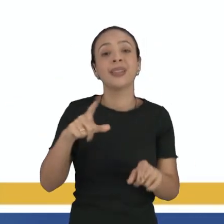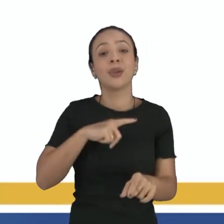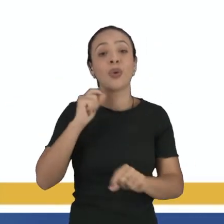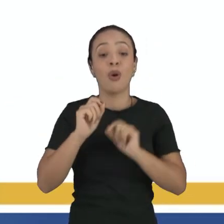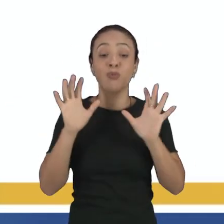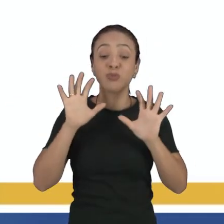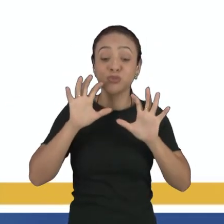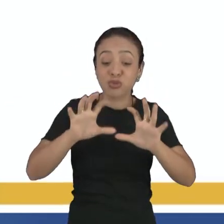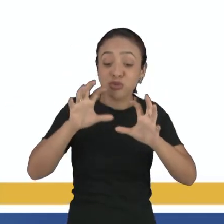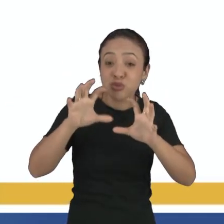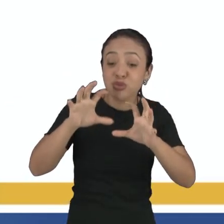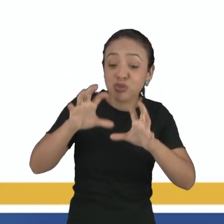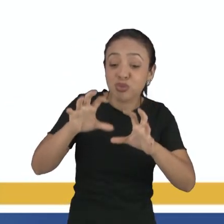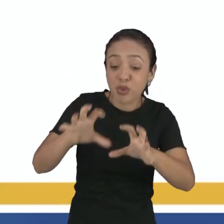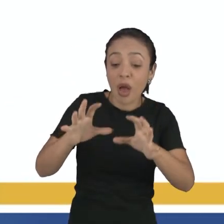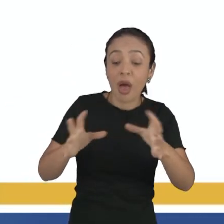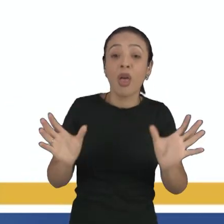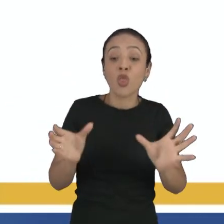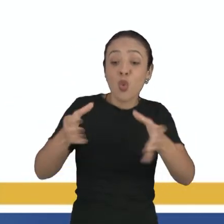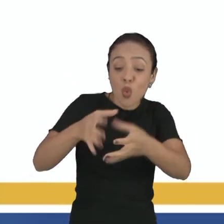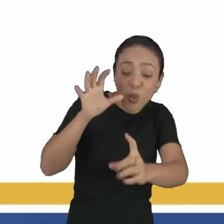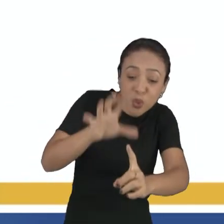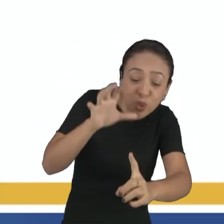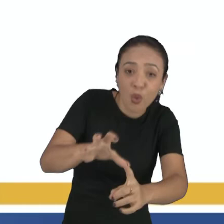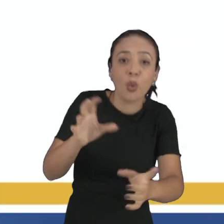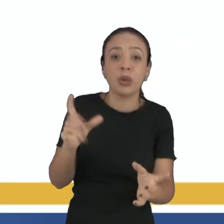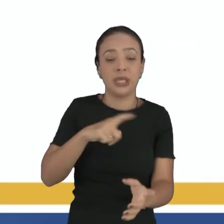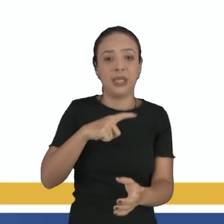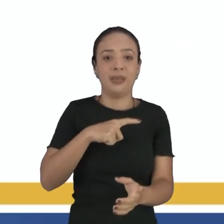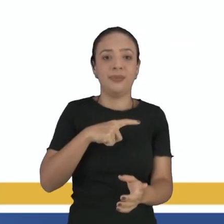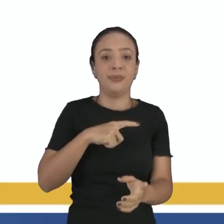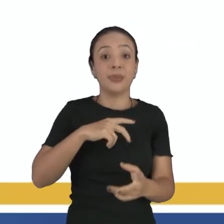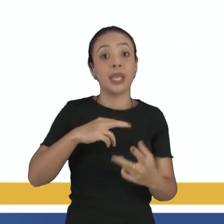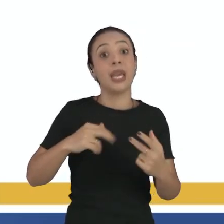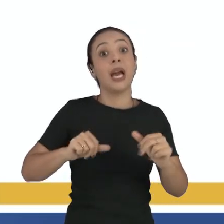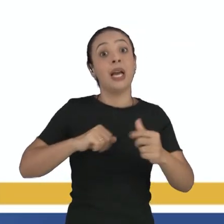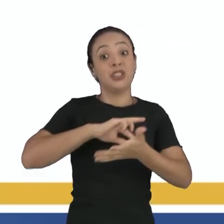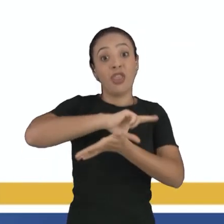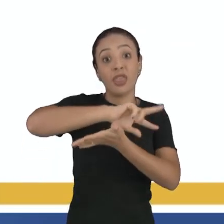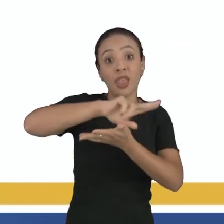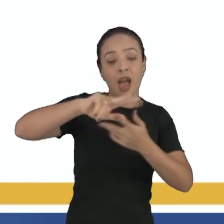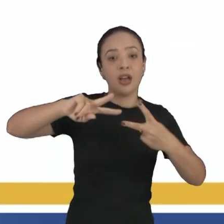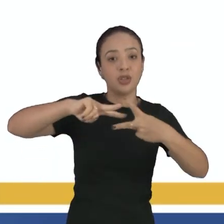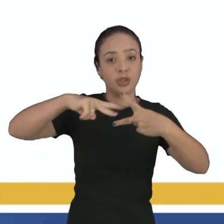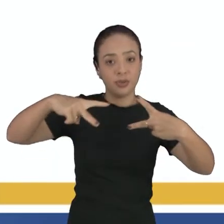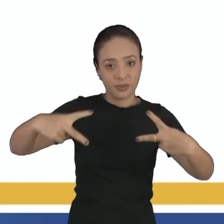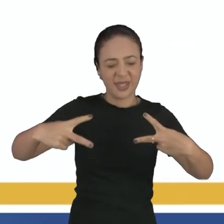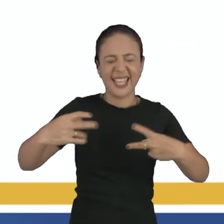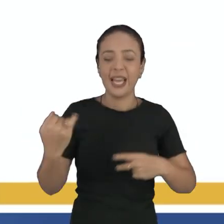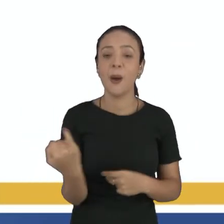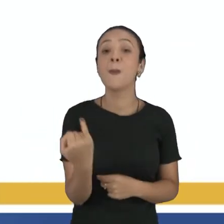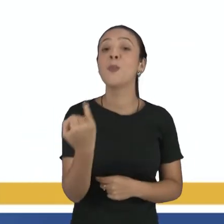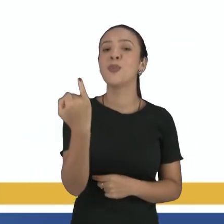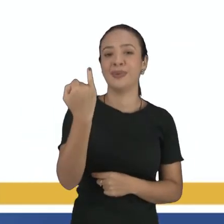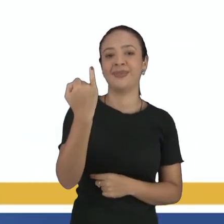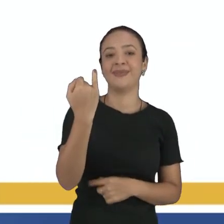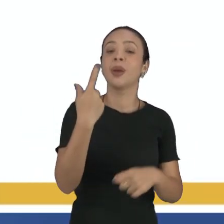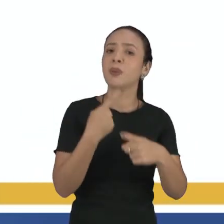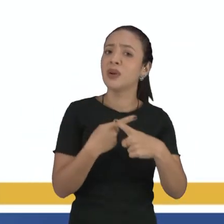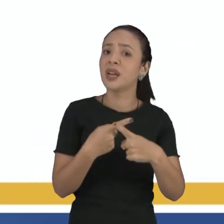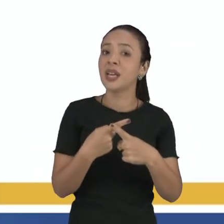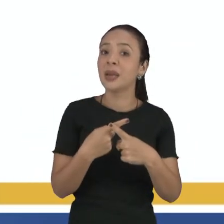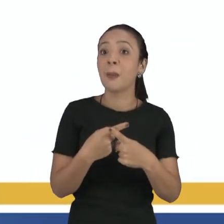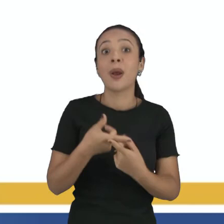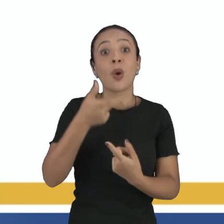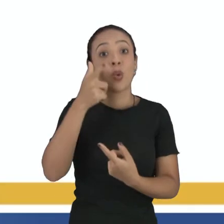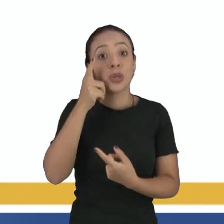as populações que habitam naquele local. E a variabilidade genética dentro delas será de extrema importância para